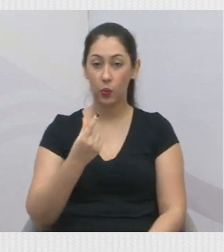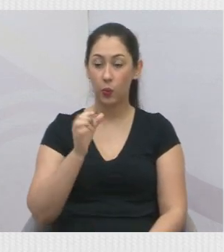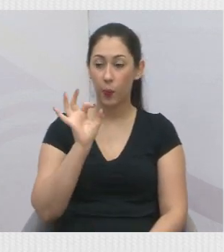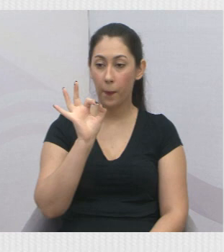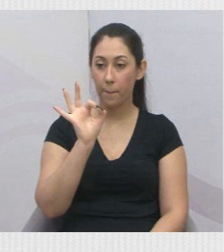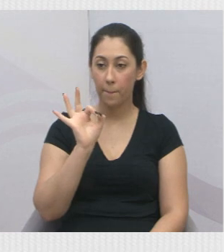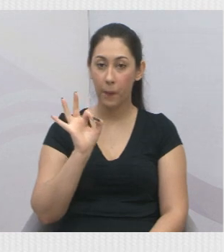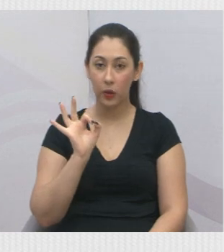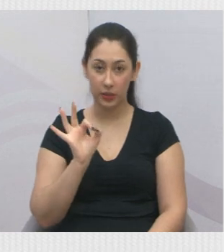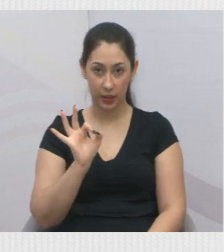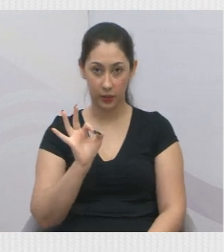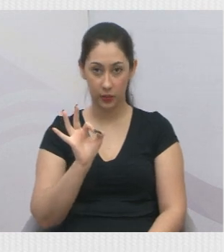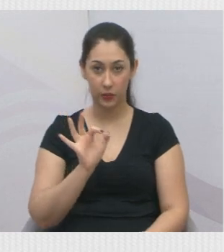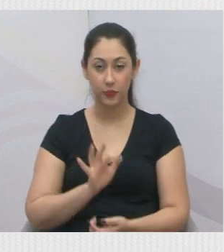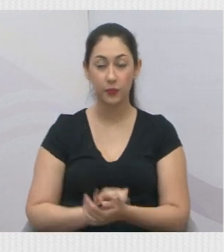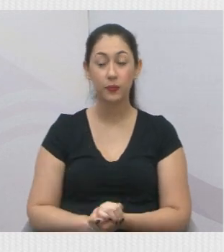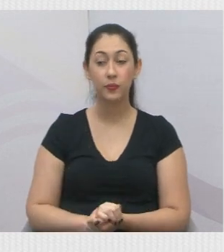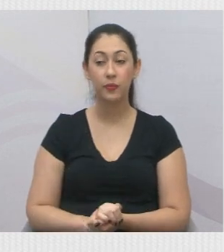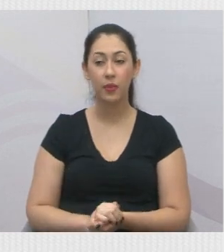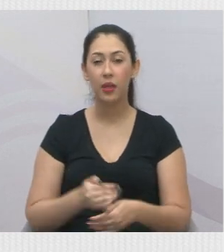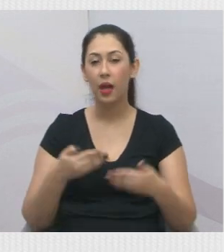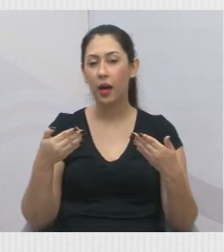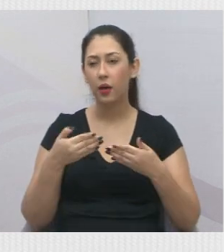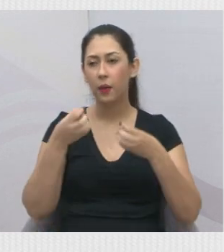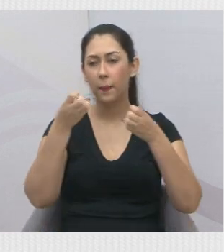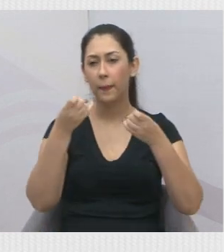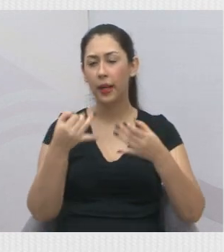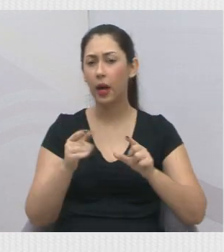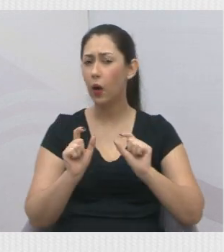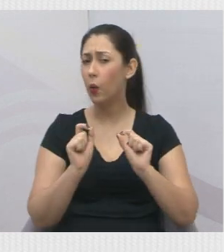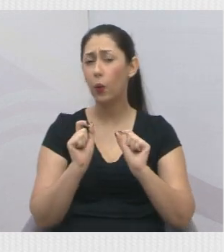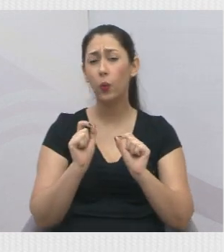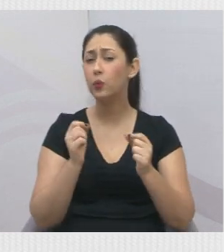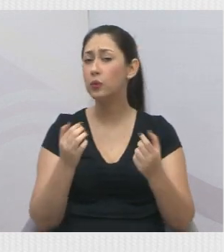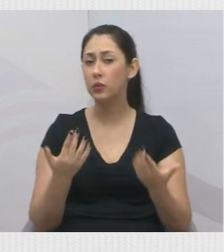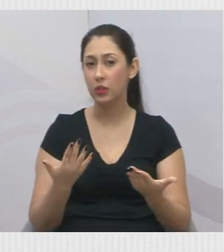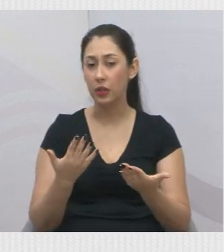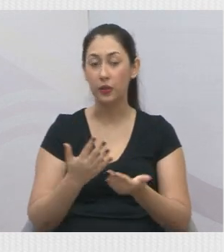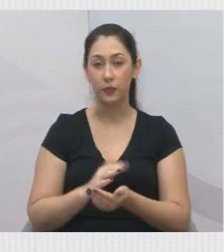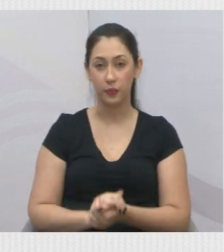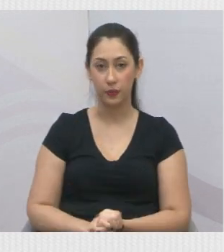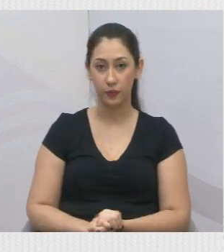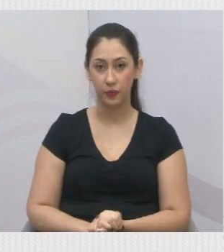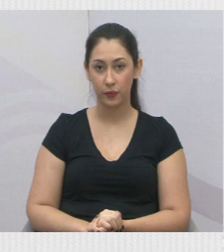41,91% da receita corrente líquida. Vamos entender um pouquinho o que reflete esses números.